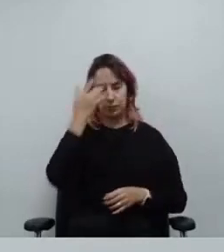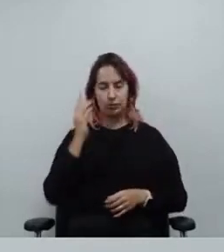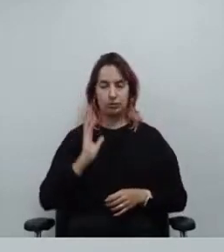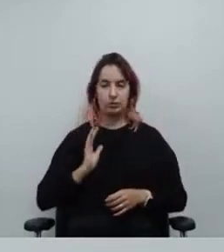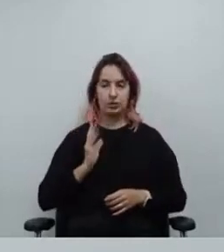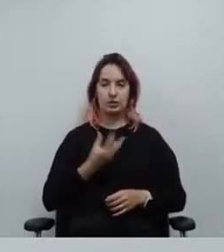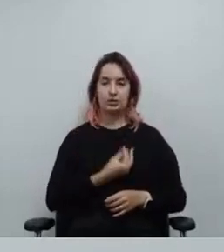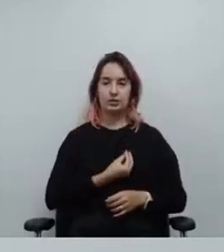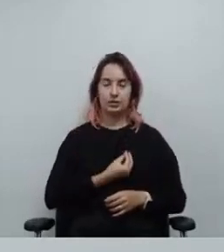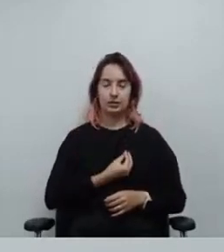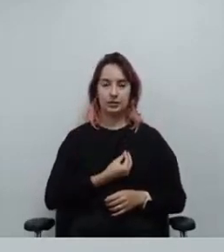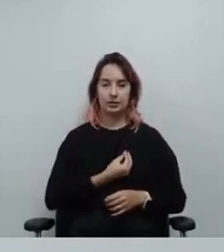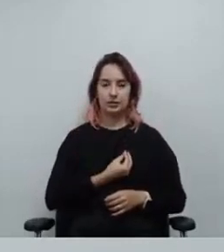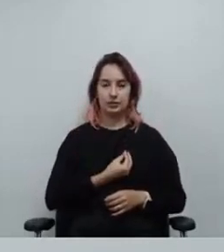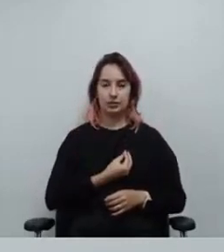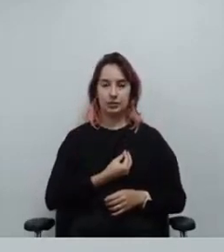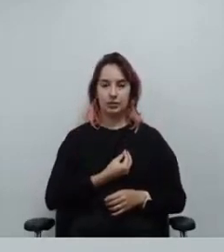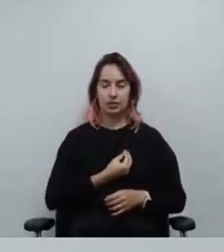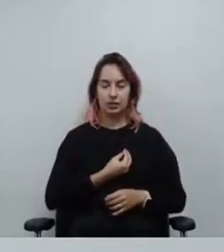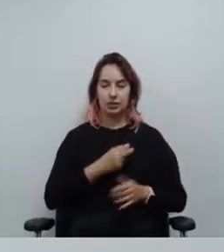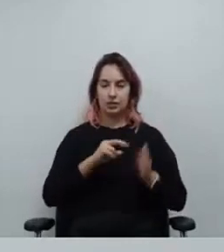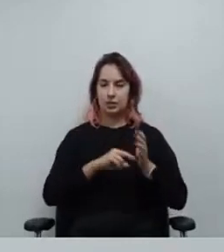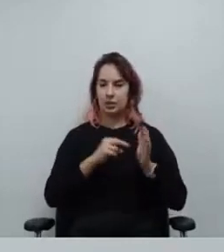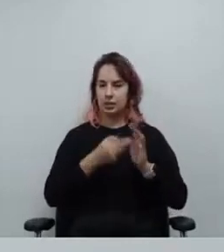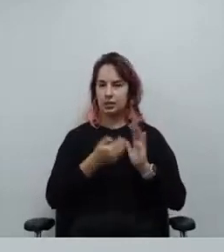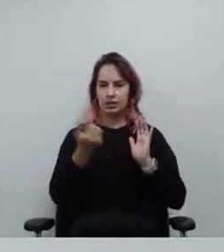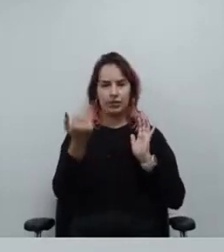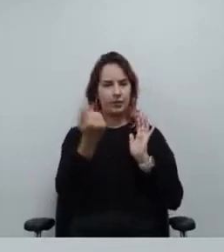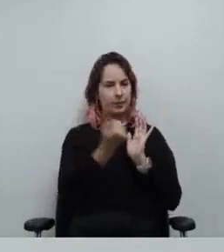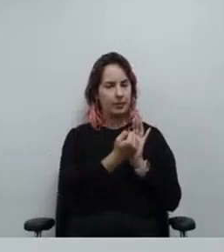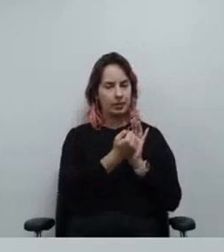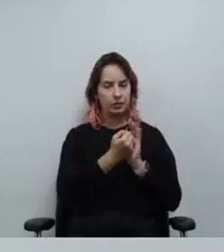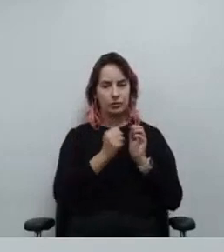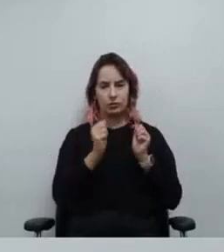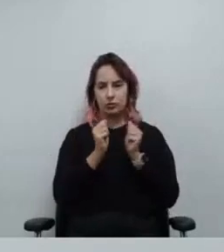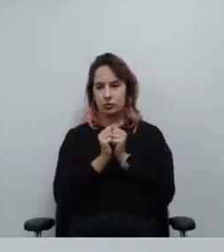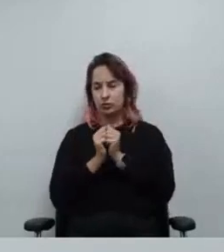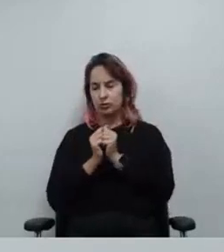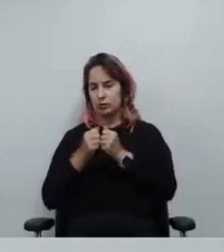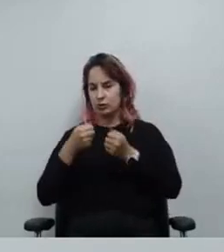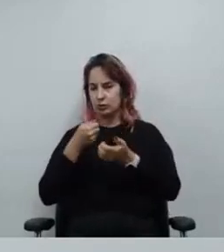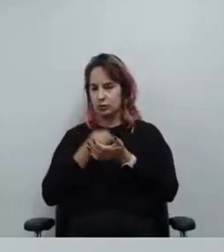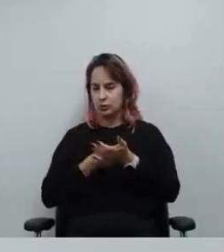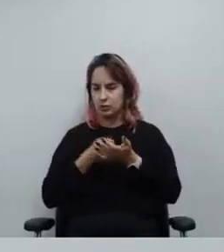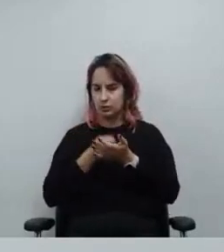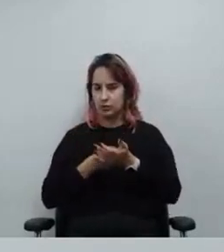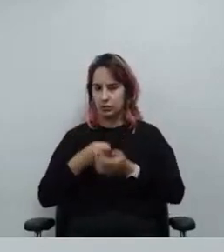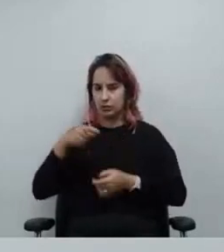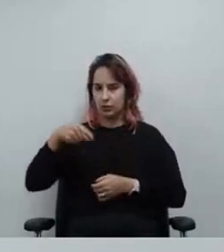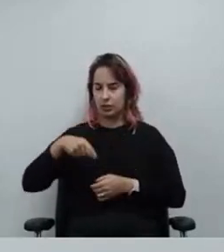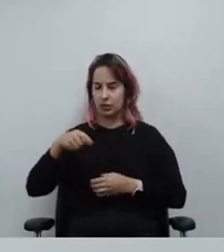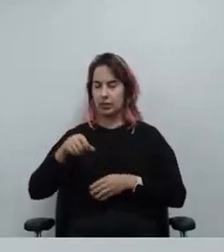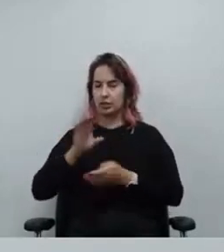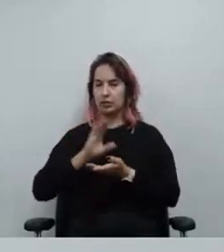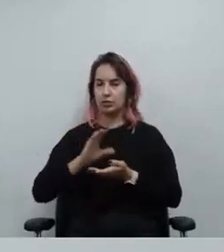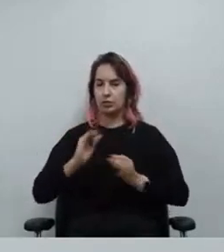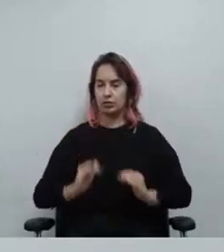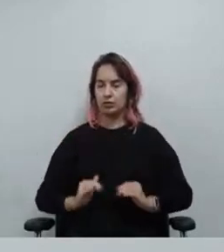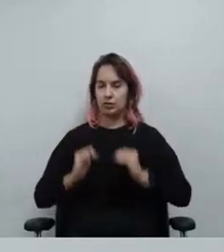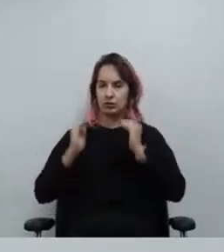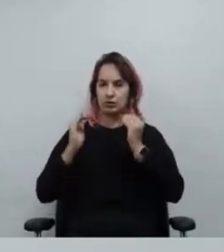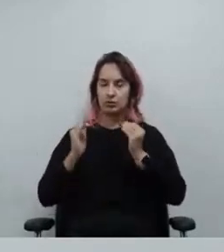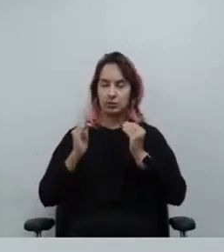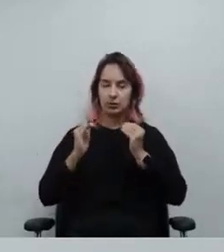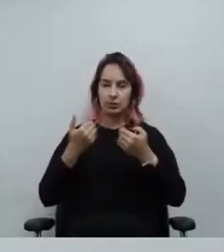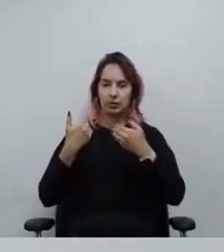trans. Esse significativo marco é fruto de uma junção de esforços que envolvem este Conselho Superior, responsável